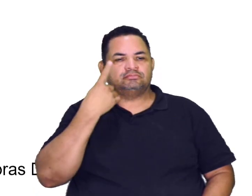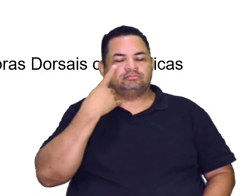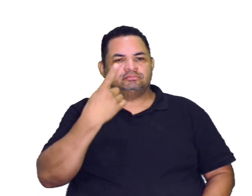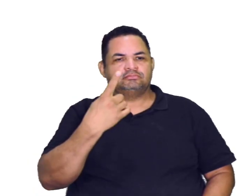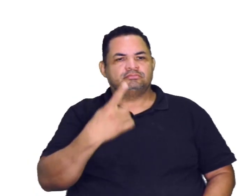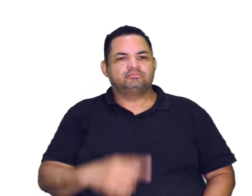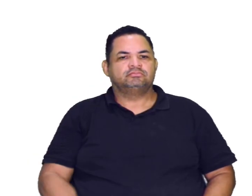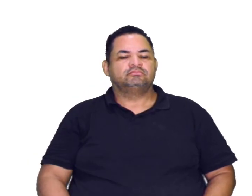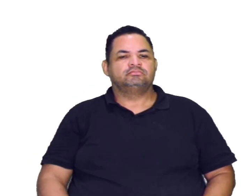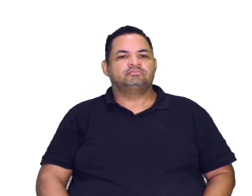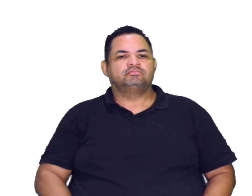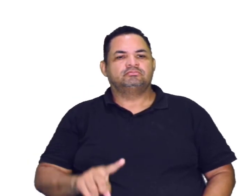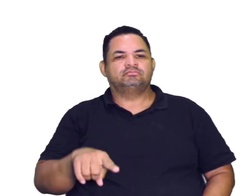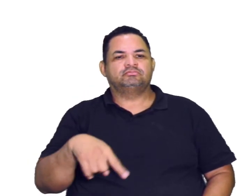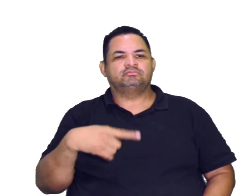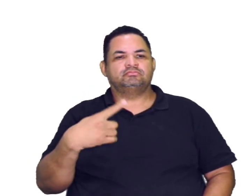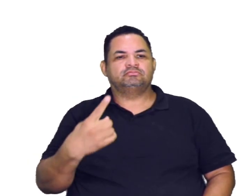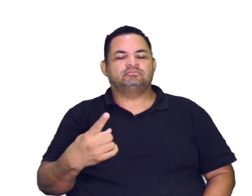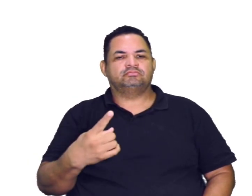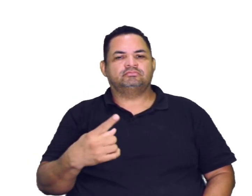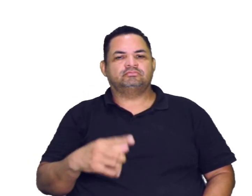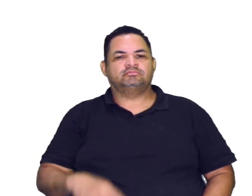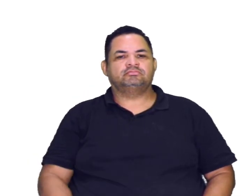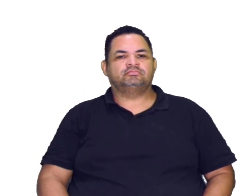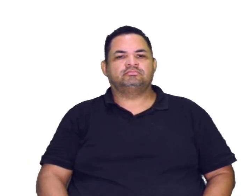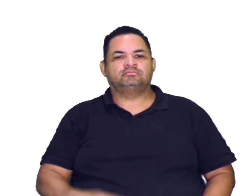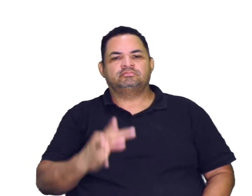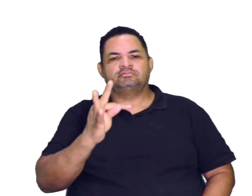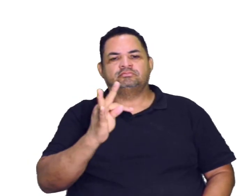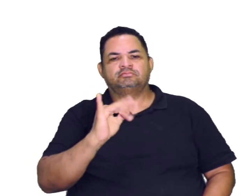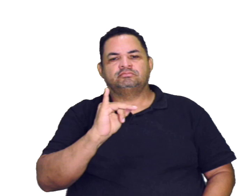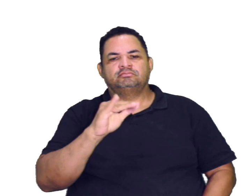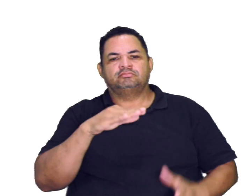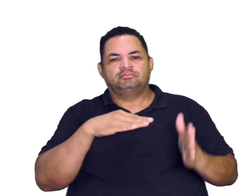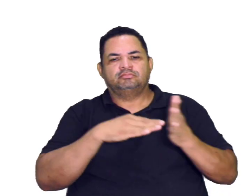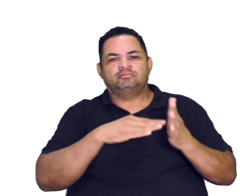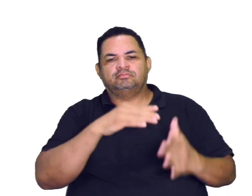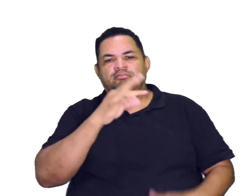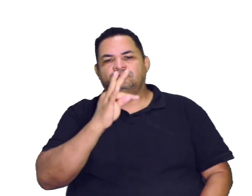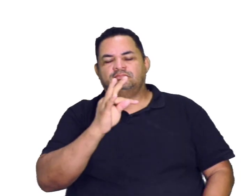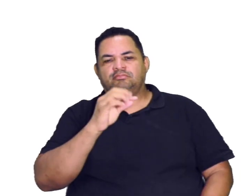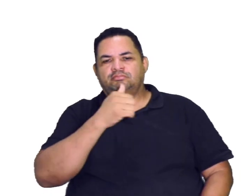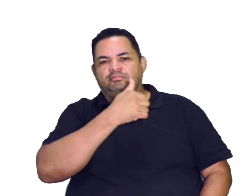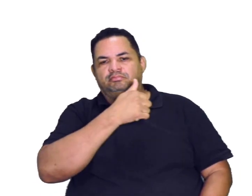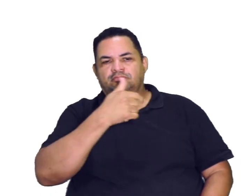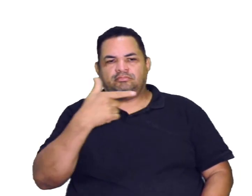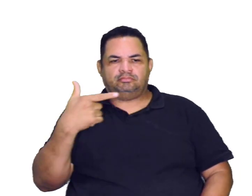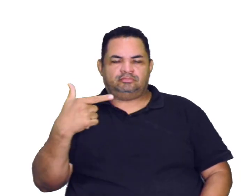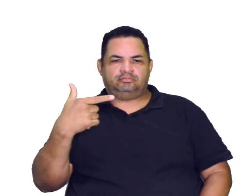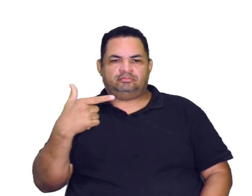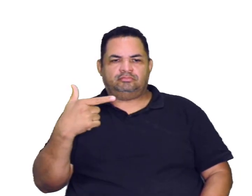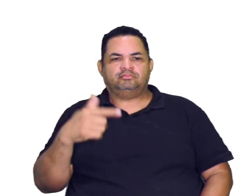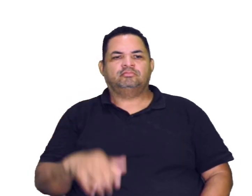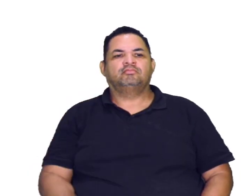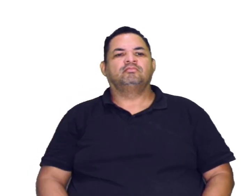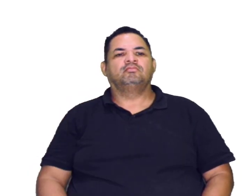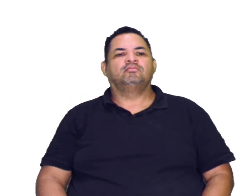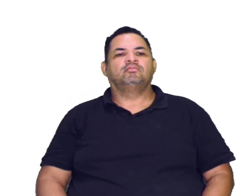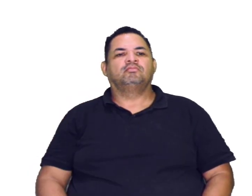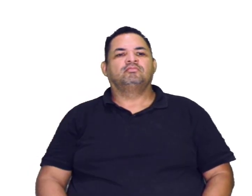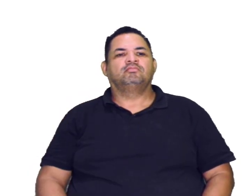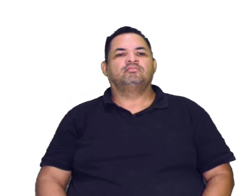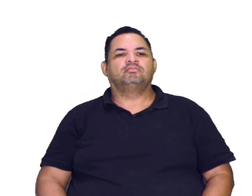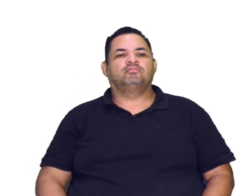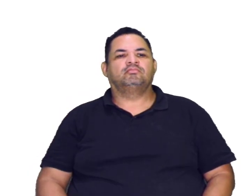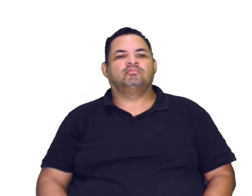aí. Depois a gente tem a torácica, que vai de T1 a T12. Então, logo que eu encerro a cervical e antes